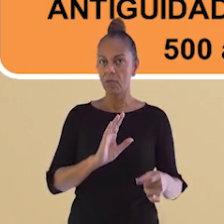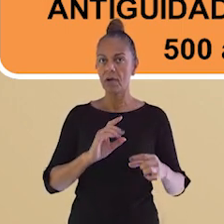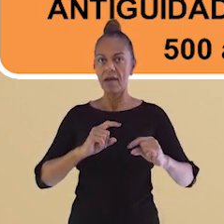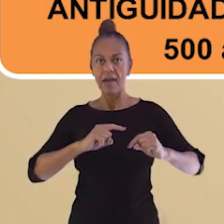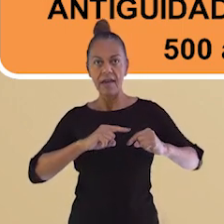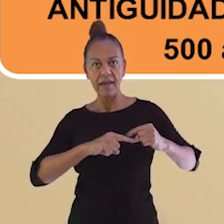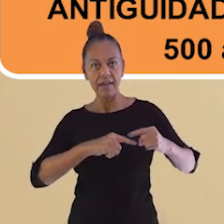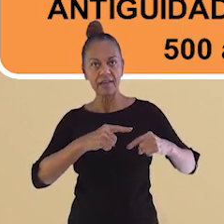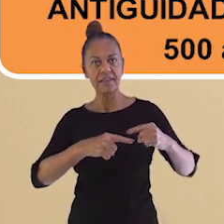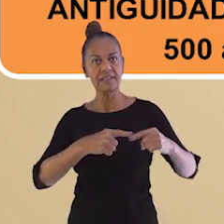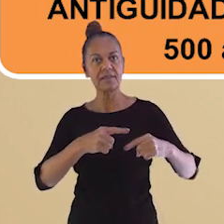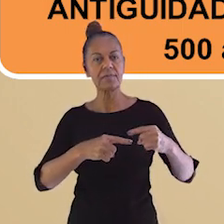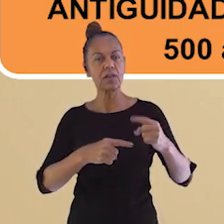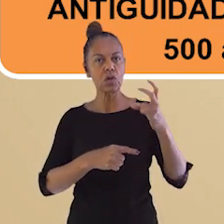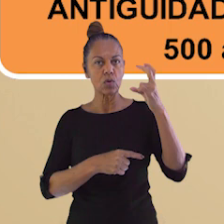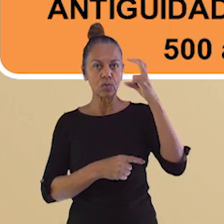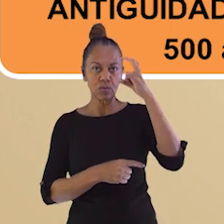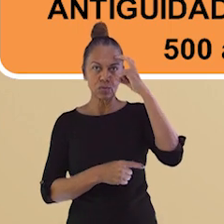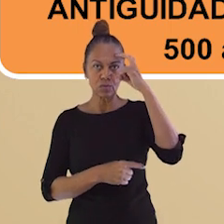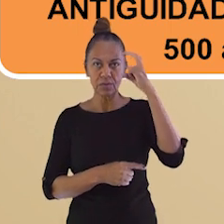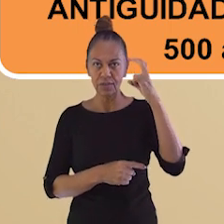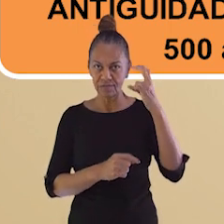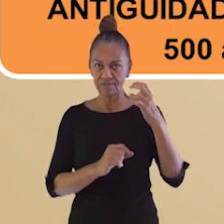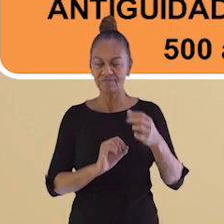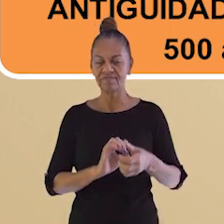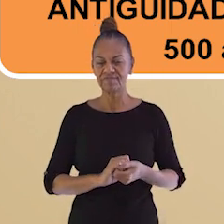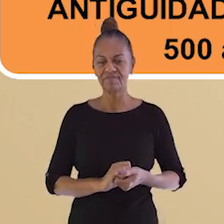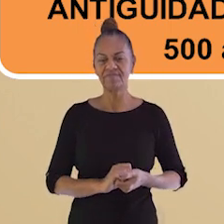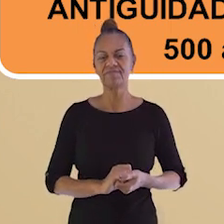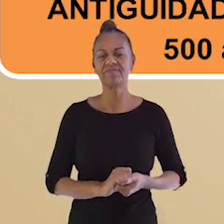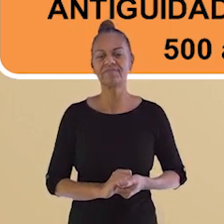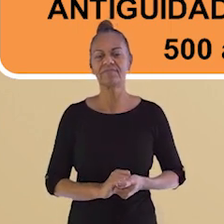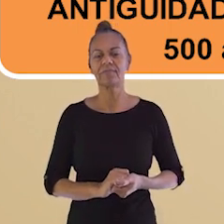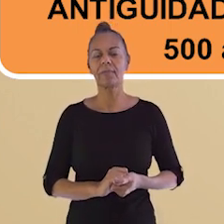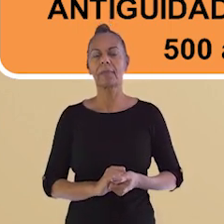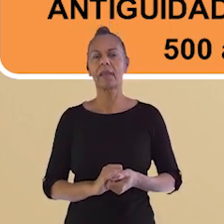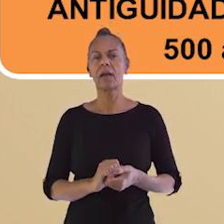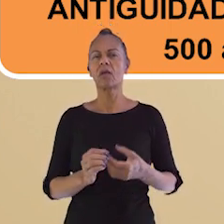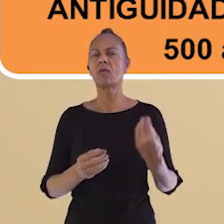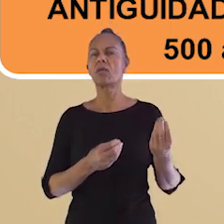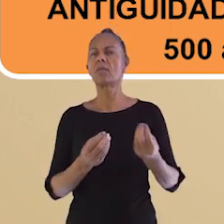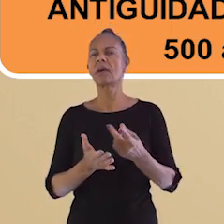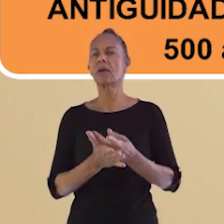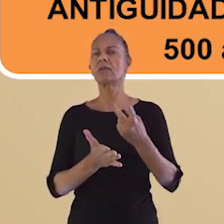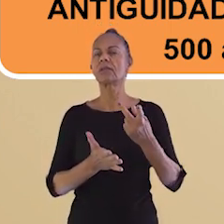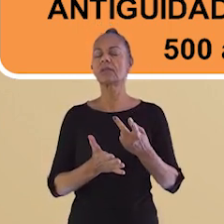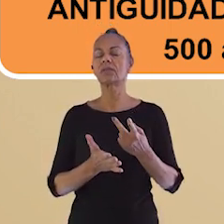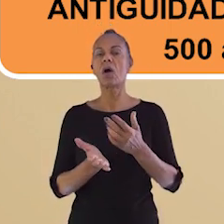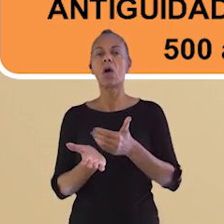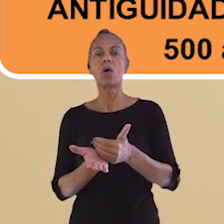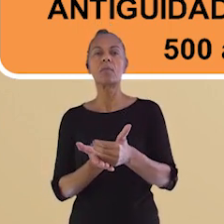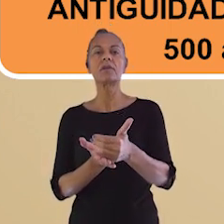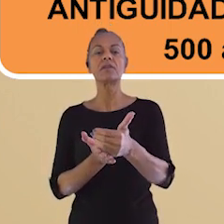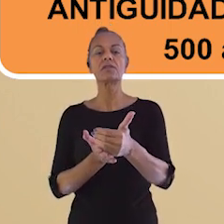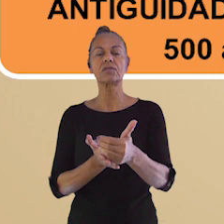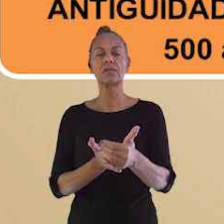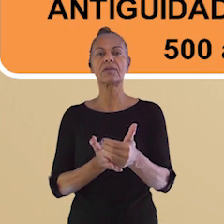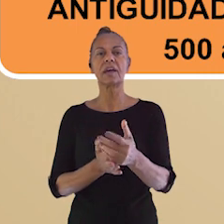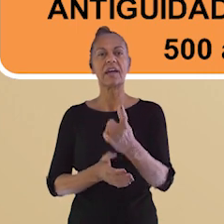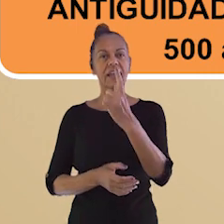tenho que voltar um pouco no tempo para a gente entender bem como ela aconteceu. Tudo começou na Grécia